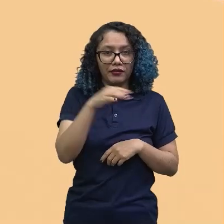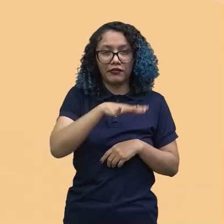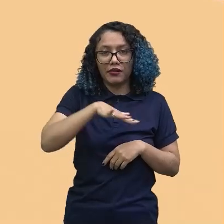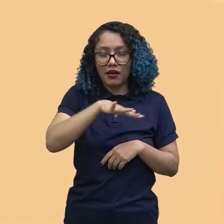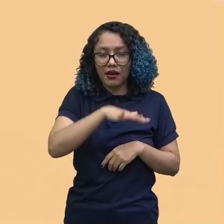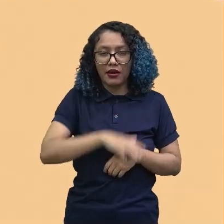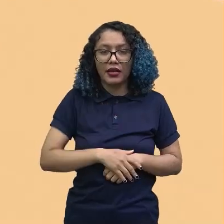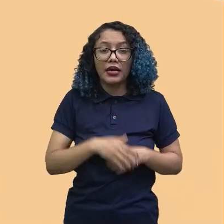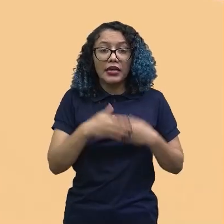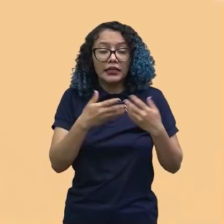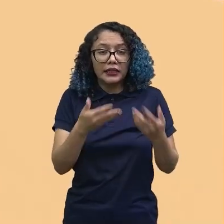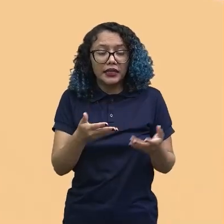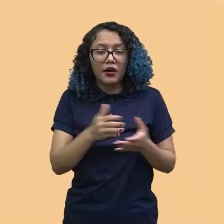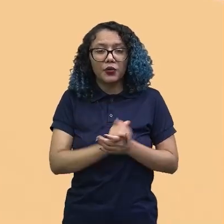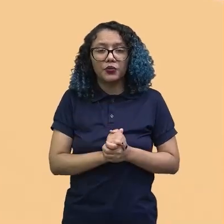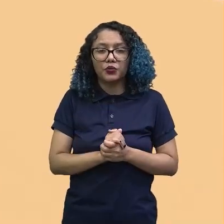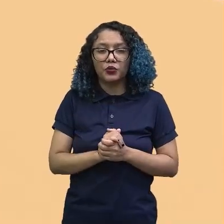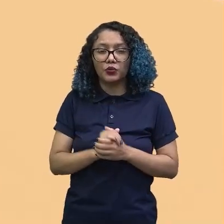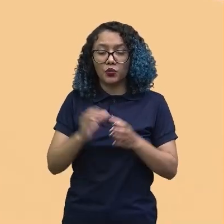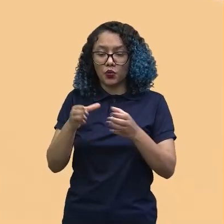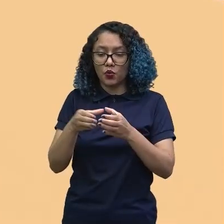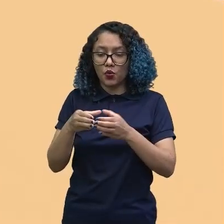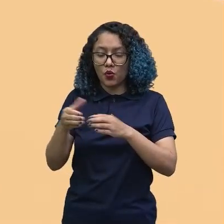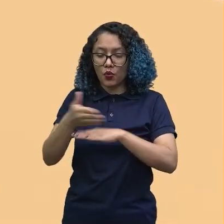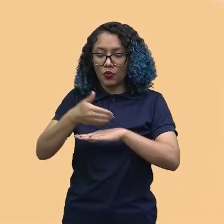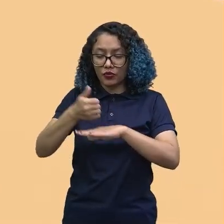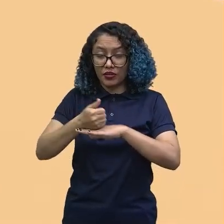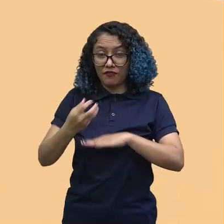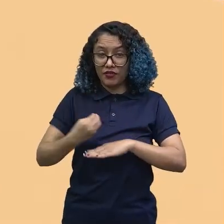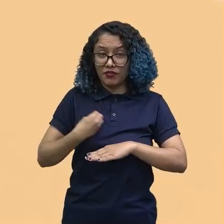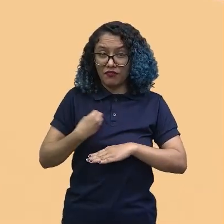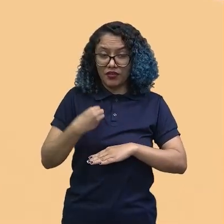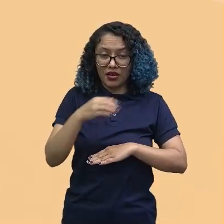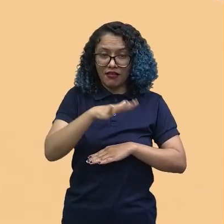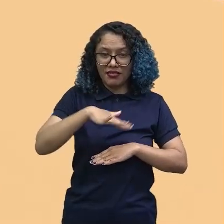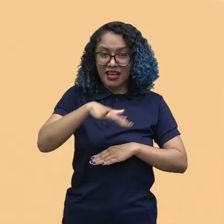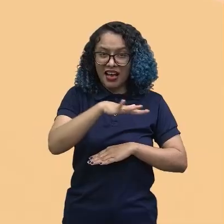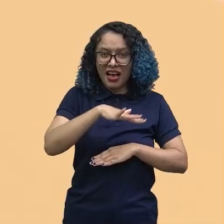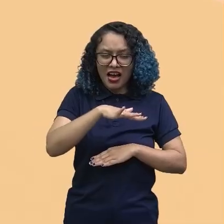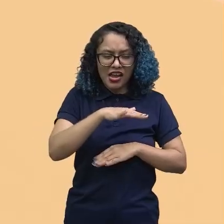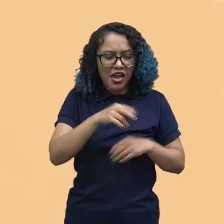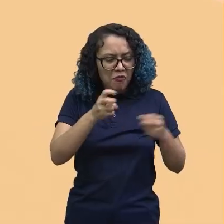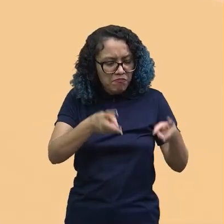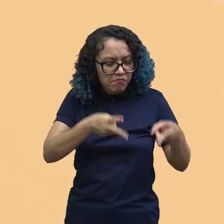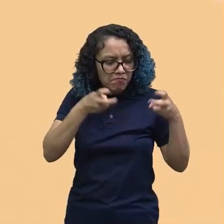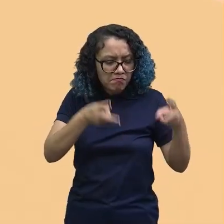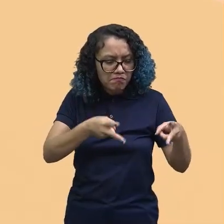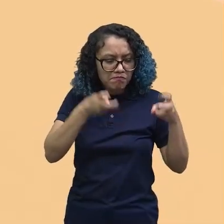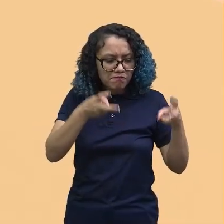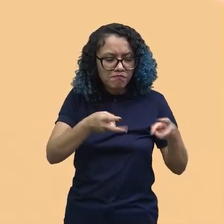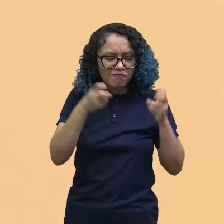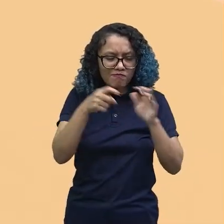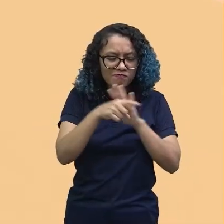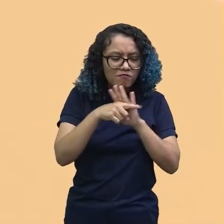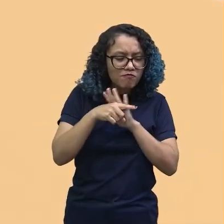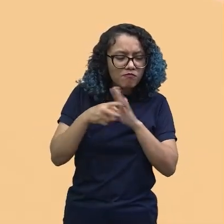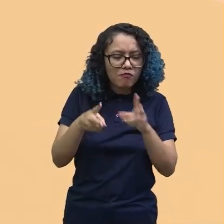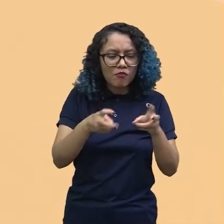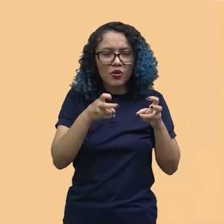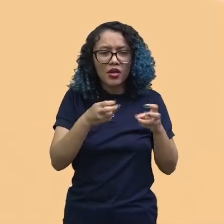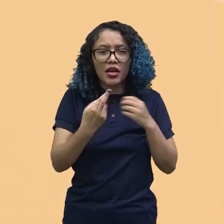que os colonos que moravam, que habitavam a região, que exploravam essa região, eles não tinham